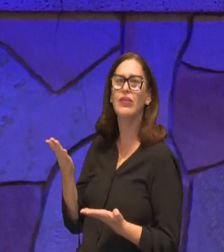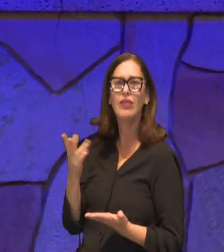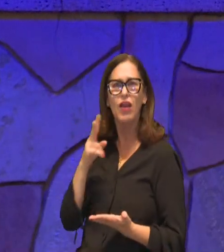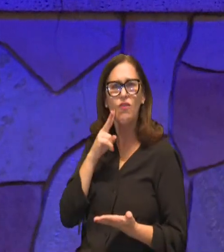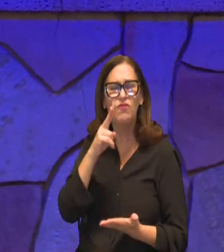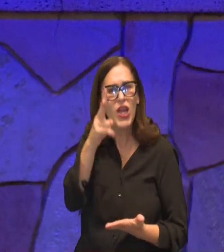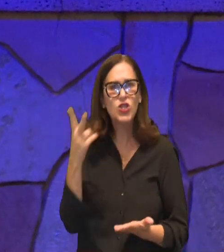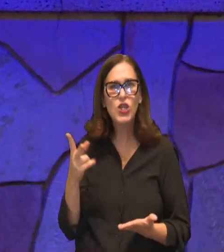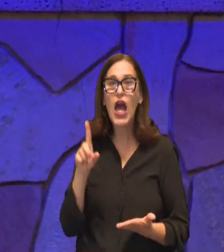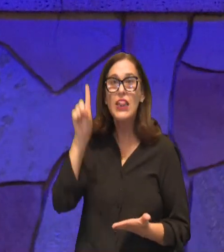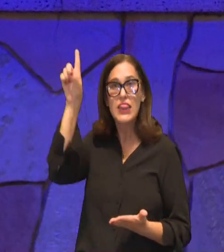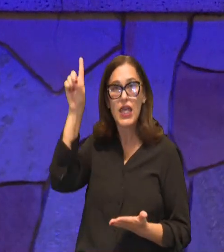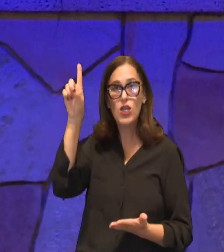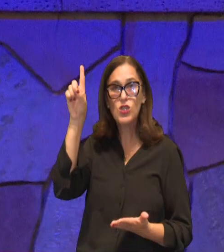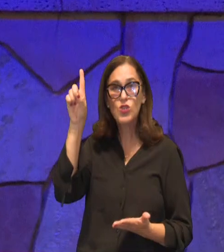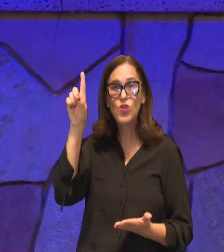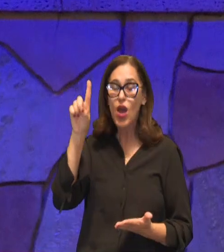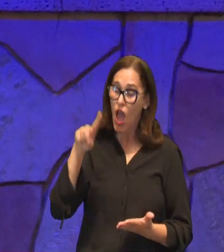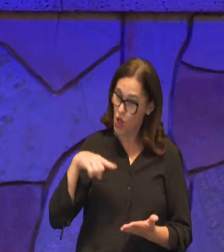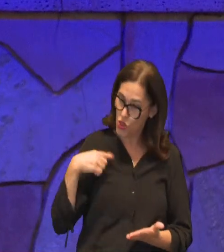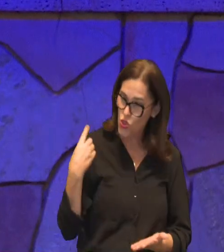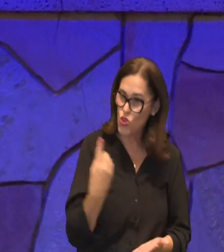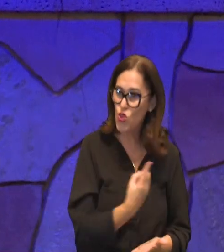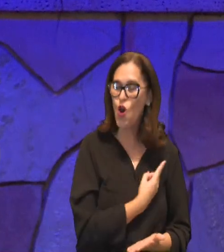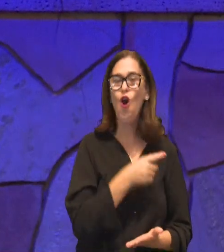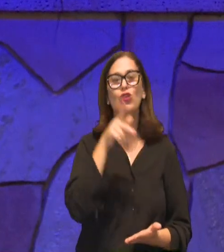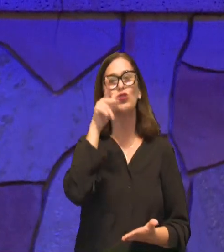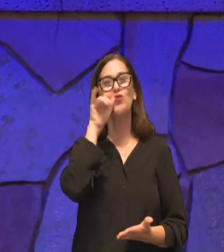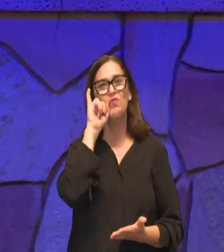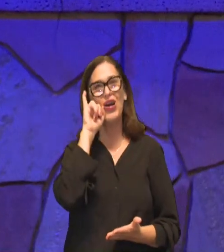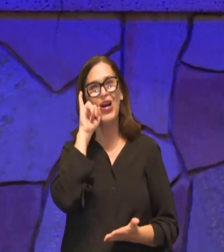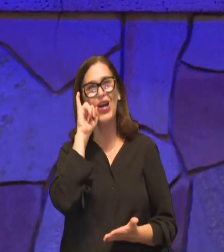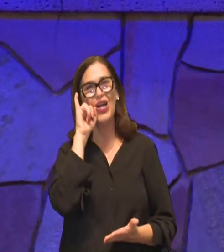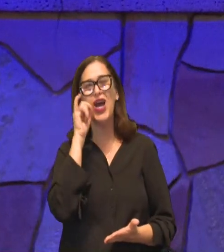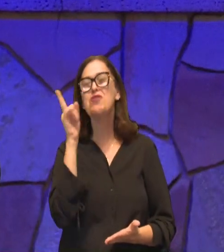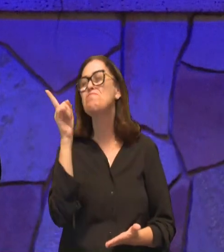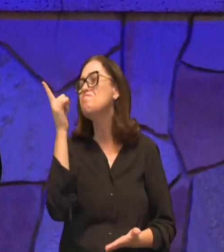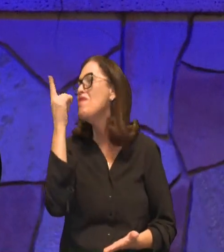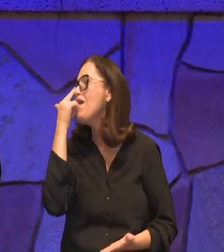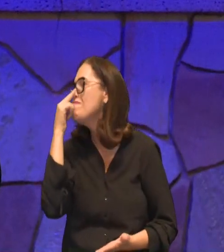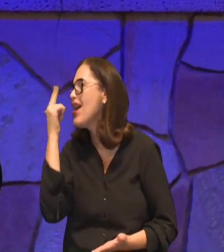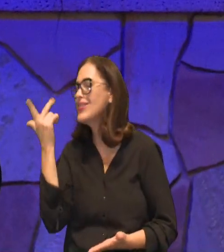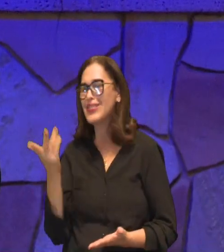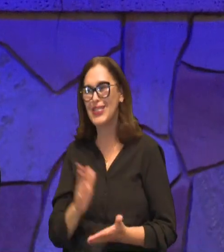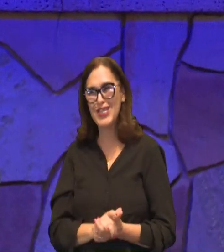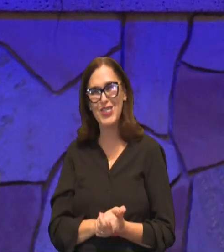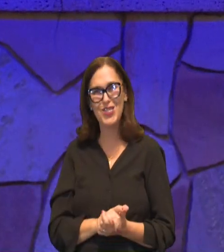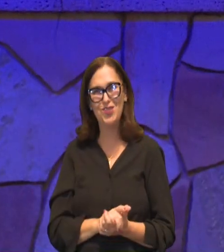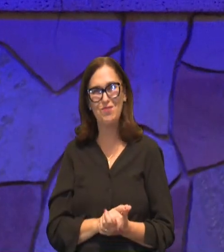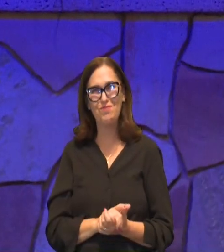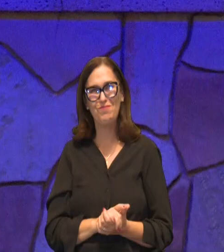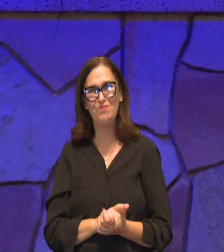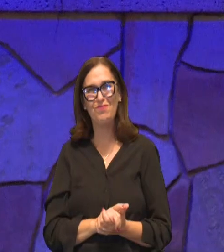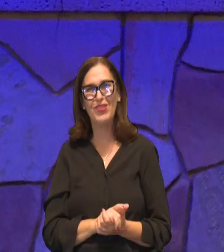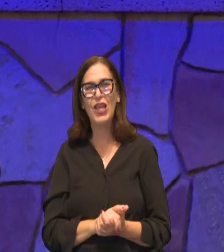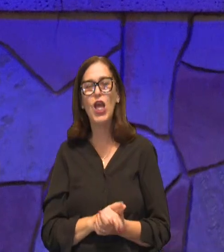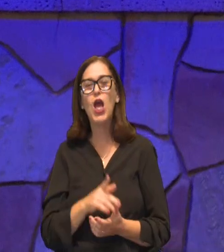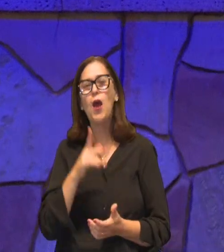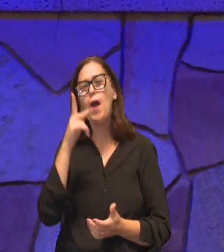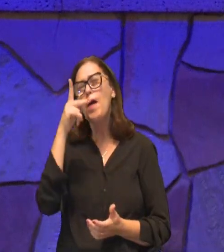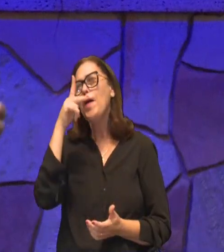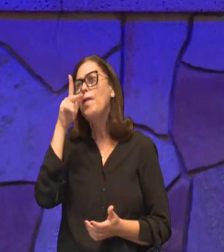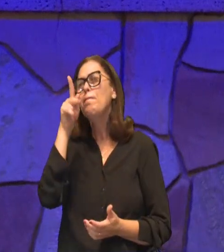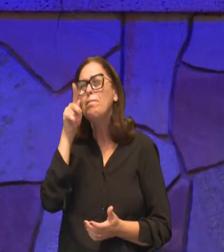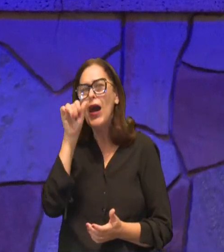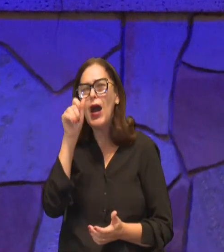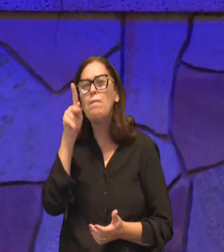isso. Deus é o nosso Pai, é o nosso papai. No aramaico original é isso mesmo, é papaizinho. É